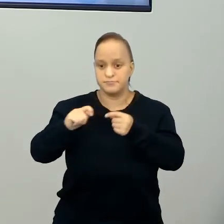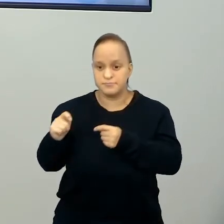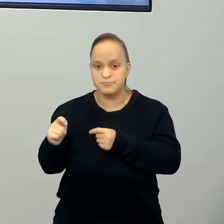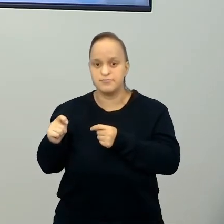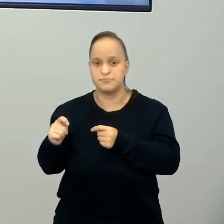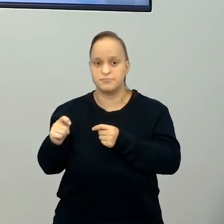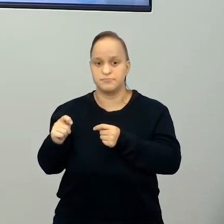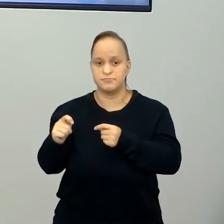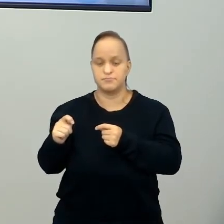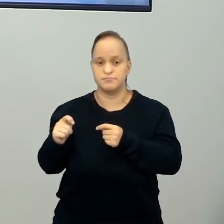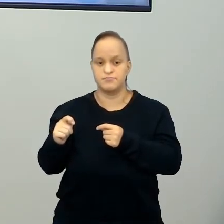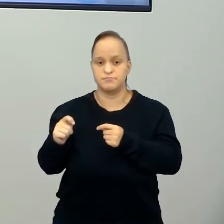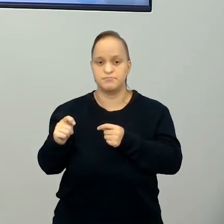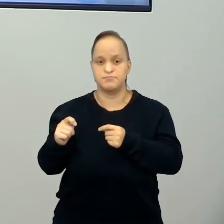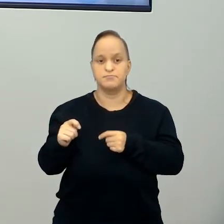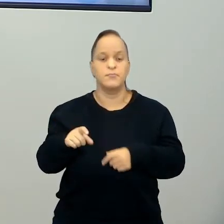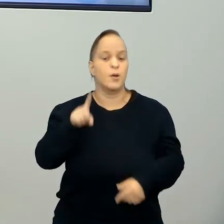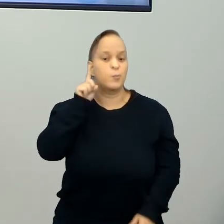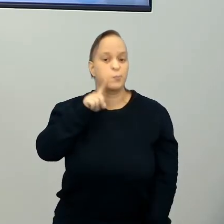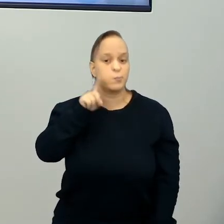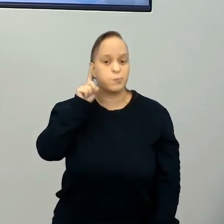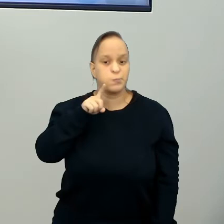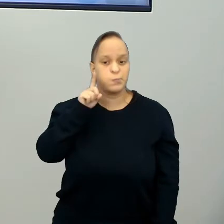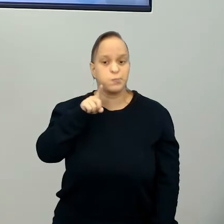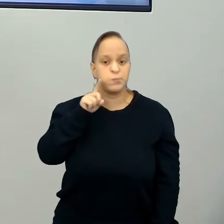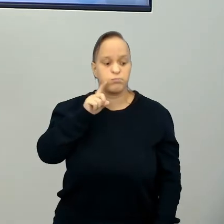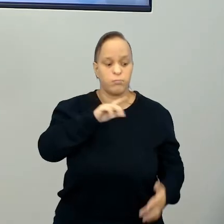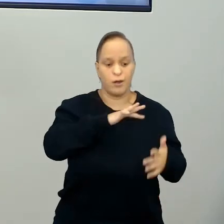American Sign Language, é a SAP, alguma coisa assim.